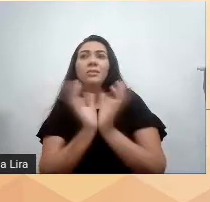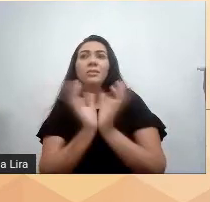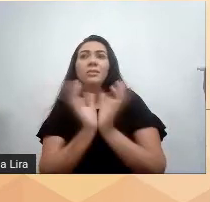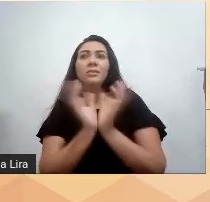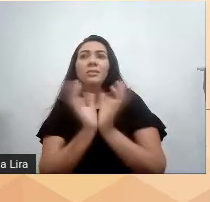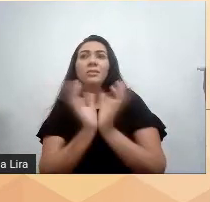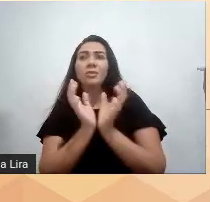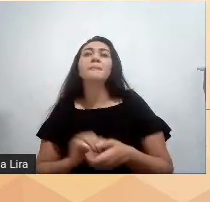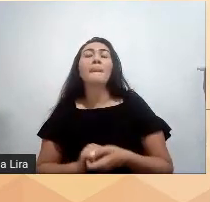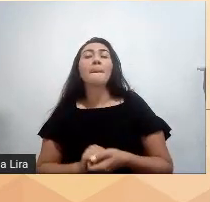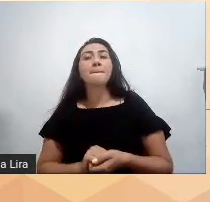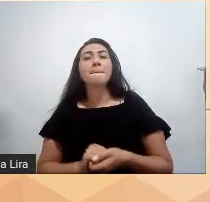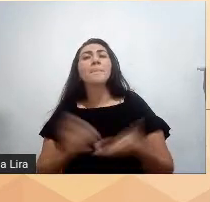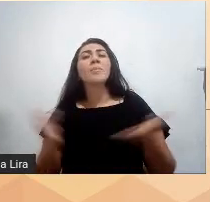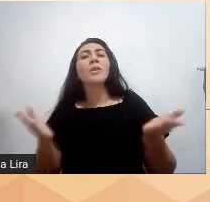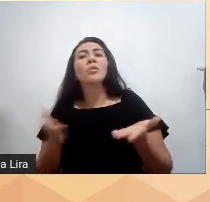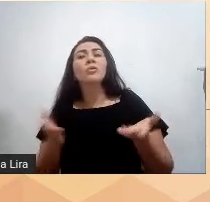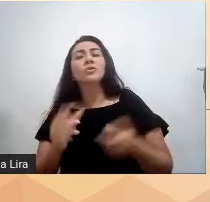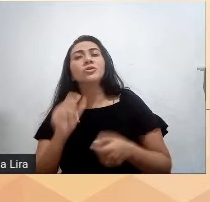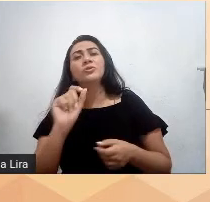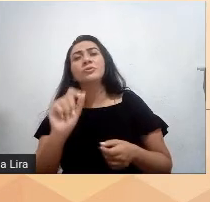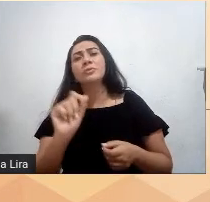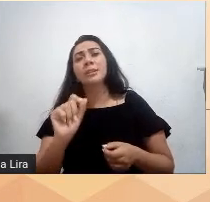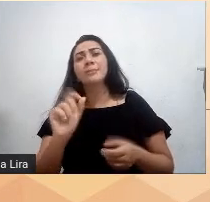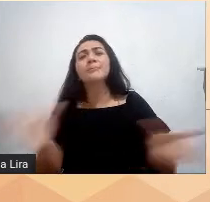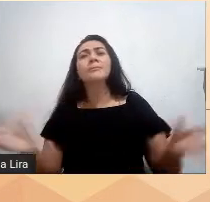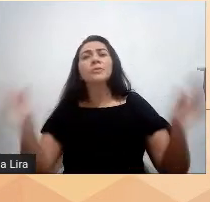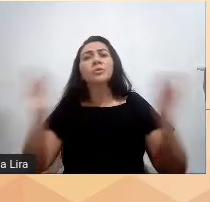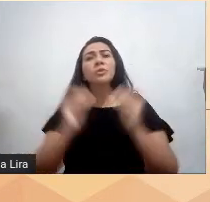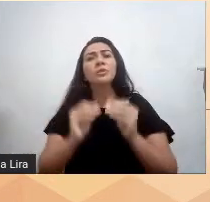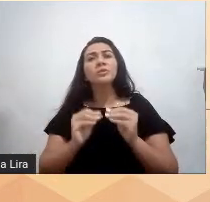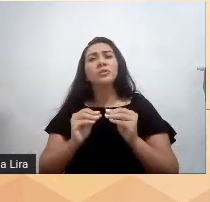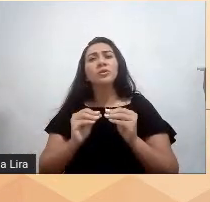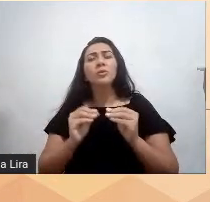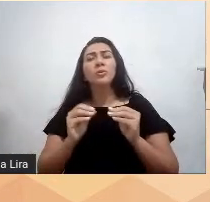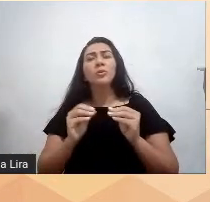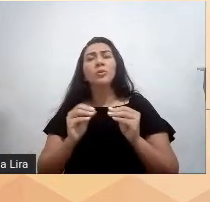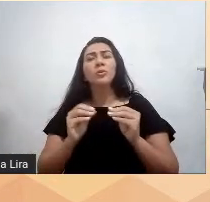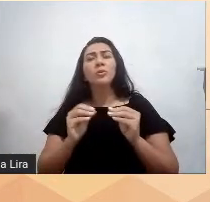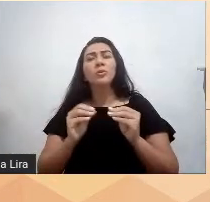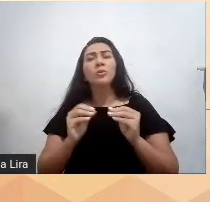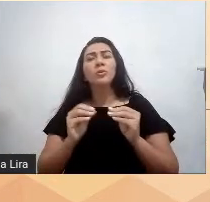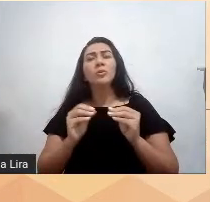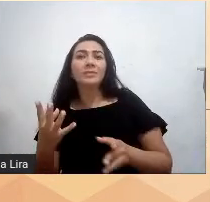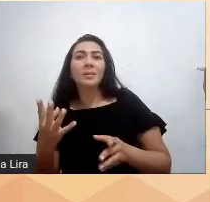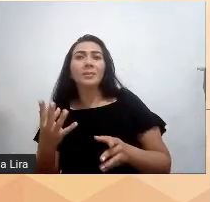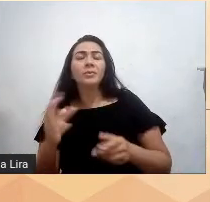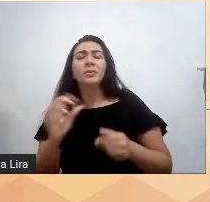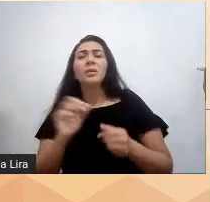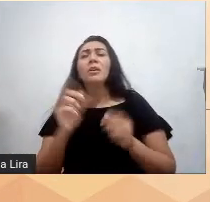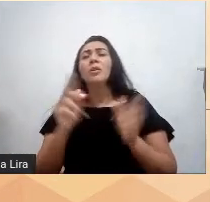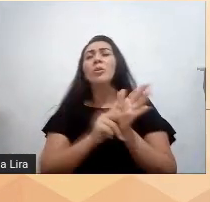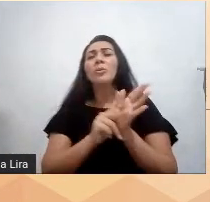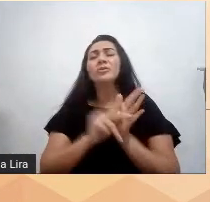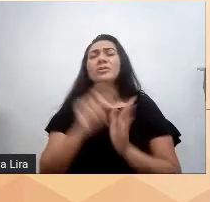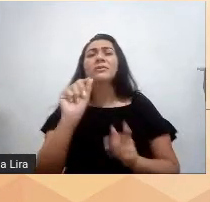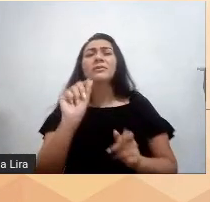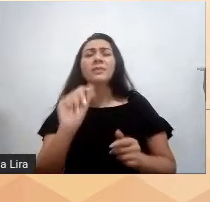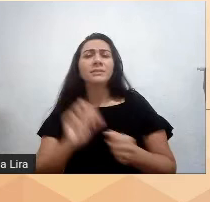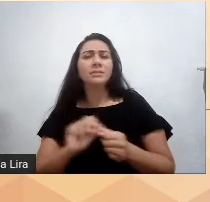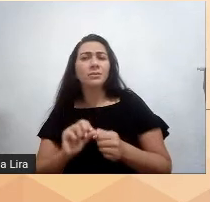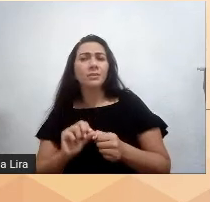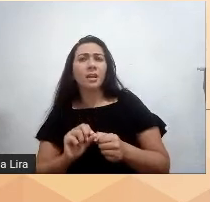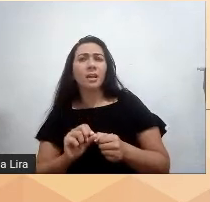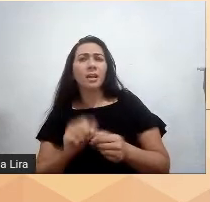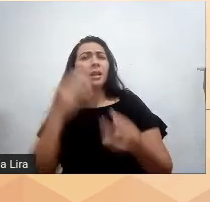resumo, o período de execução, os objetivos, justificativa, eu deixei ali sustentabilidade com asterisco, porque eu vou falar um